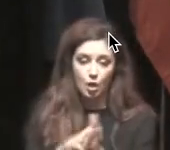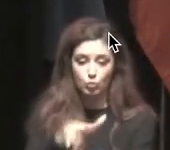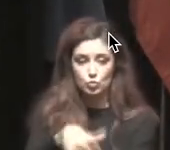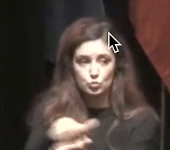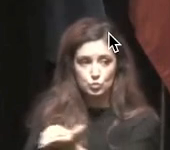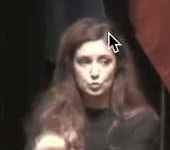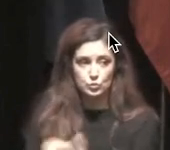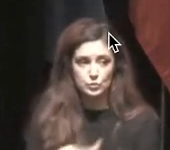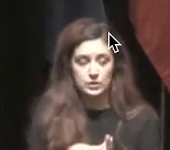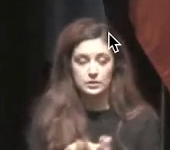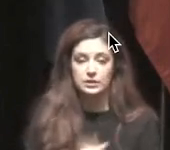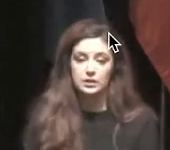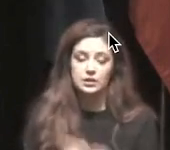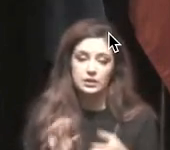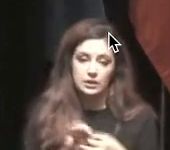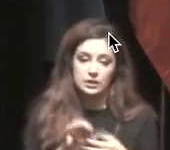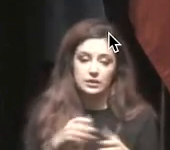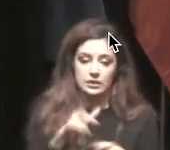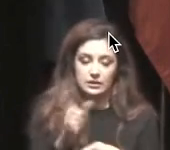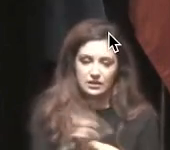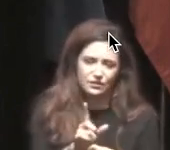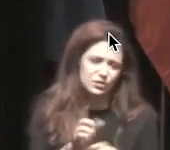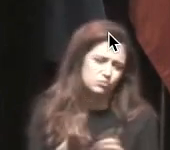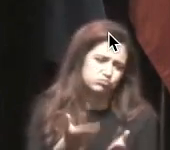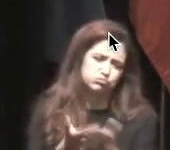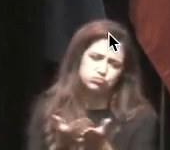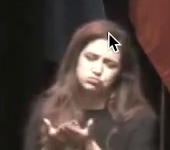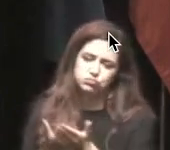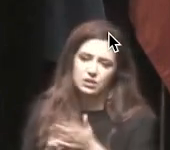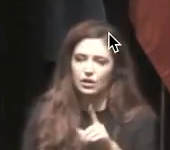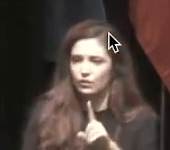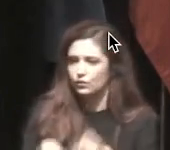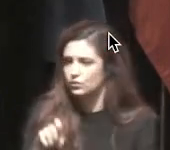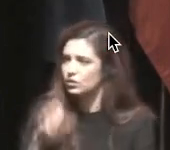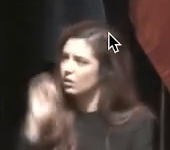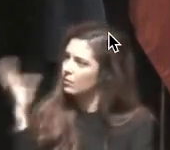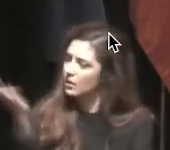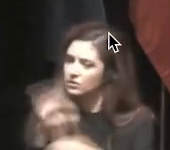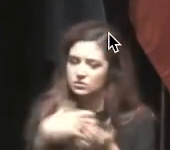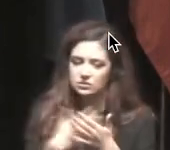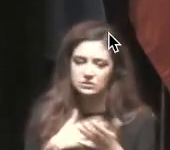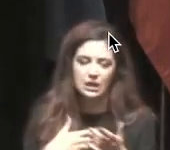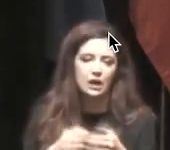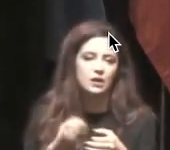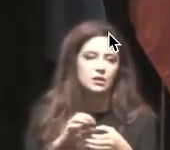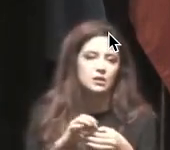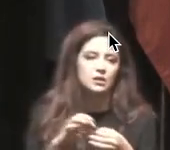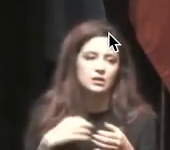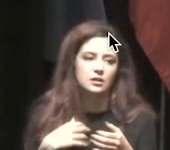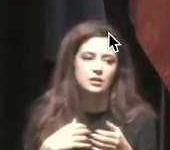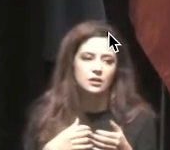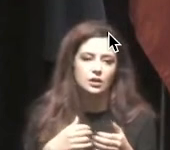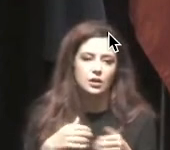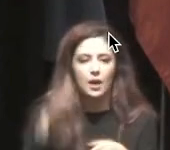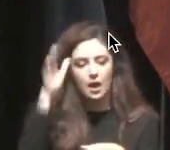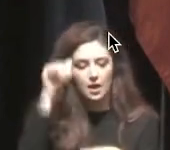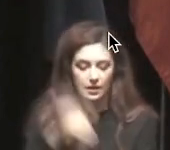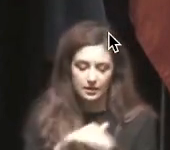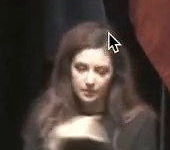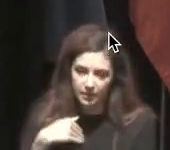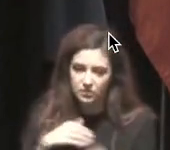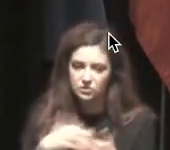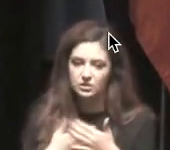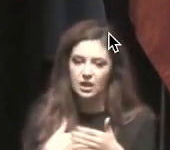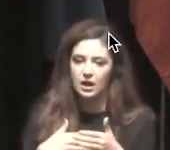aprovadas. Da parte do LIVRE já apresentámos tantas propostas: refúgios climáticos, melhoria da acessibilidade nos transportes, regulamento do bem-estar animal, expansão da